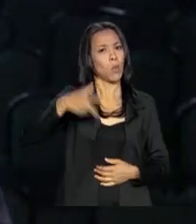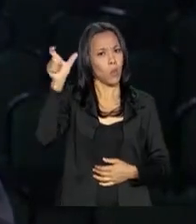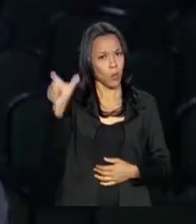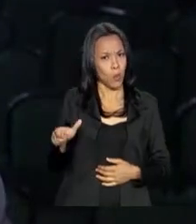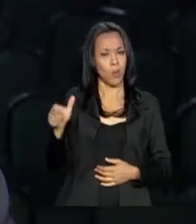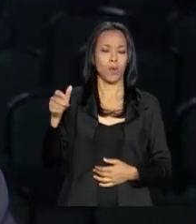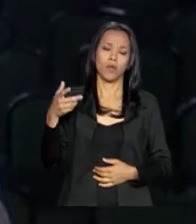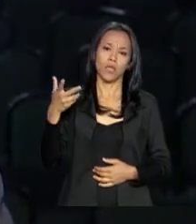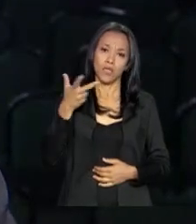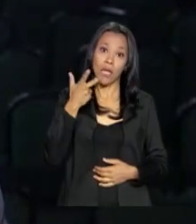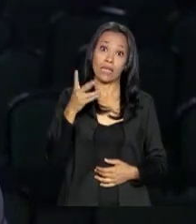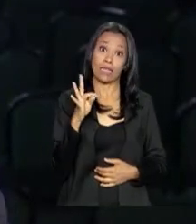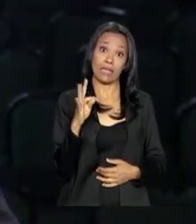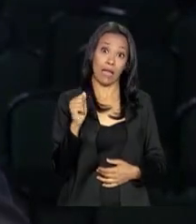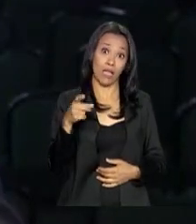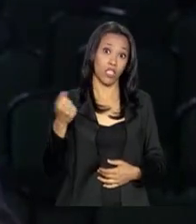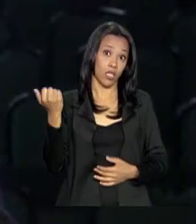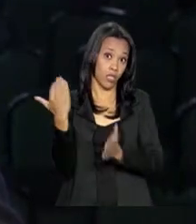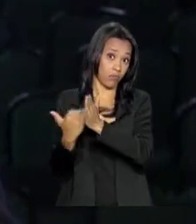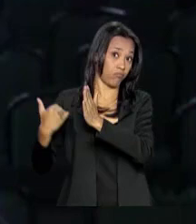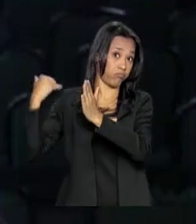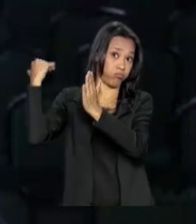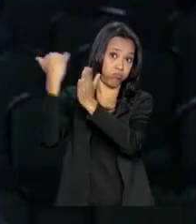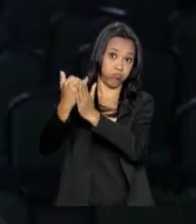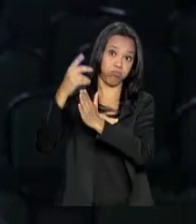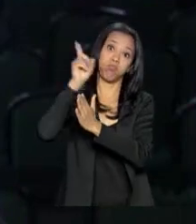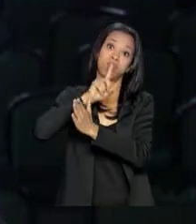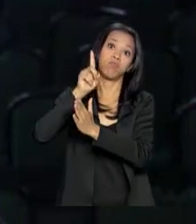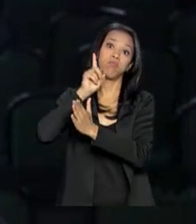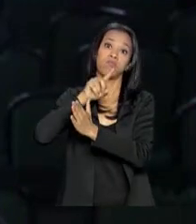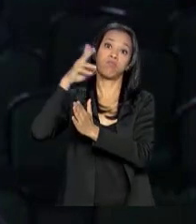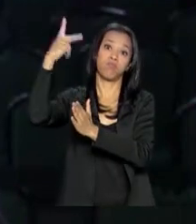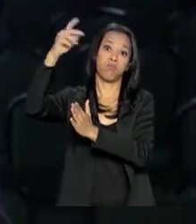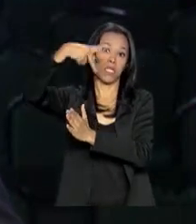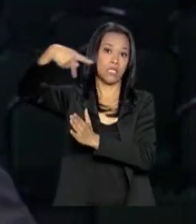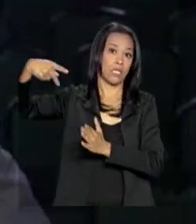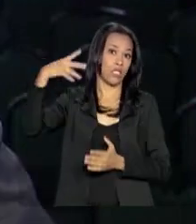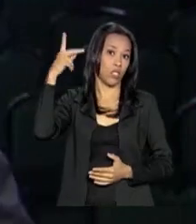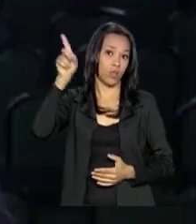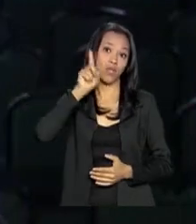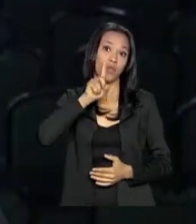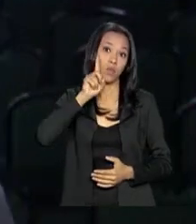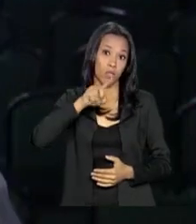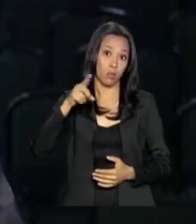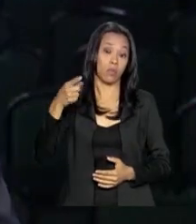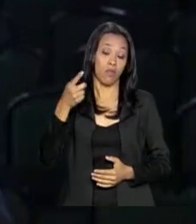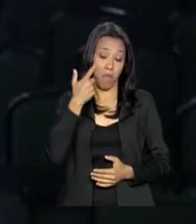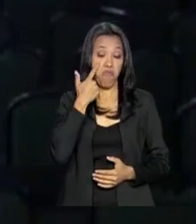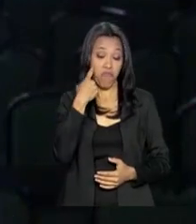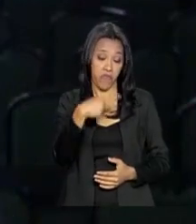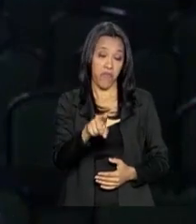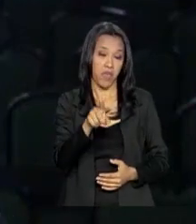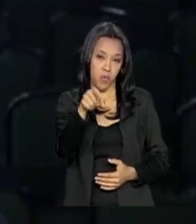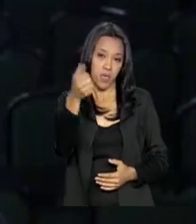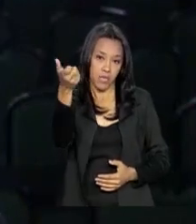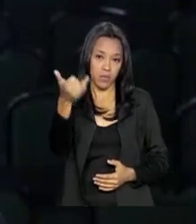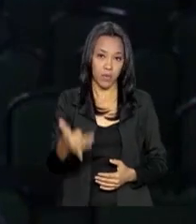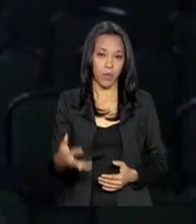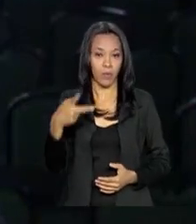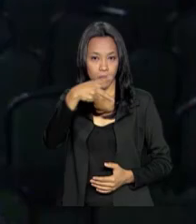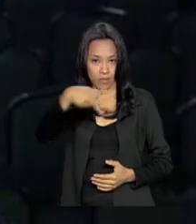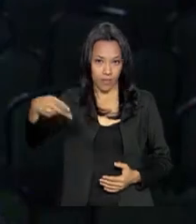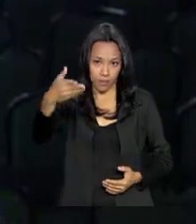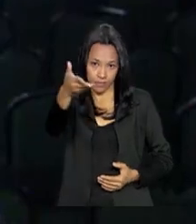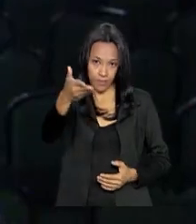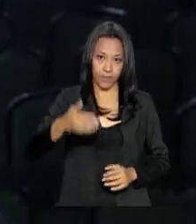que o presidente Donald Trump, presidente americano Donald Trump, aplicou ao aço brasileiro. Vamos ouvir o que o presidente falou.